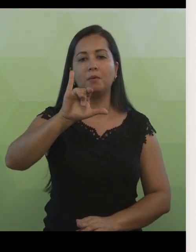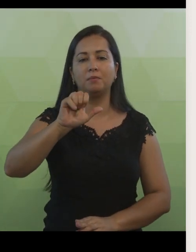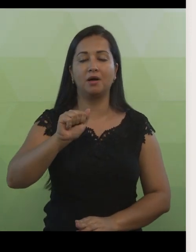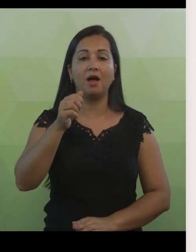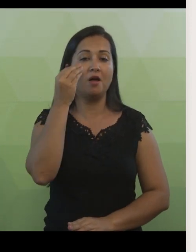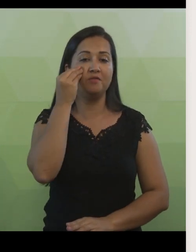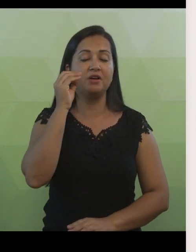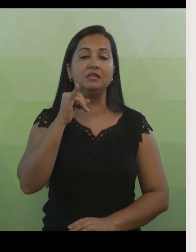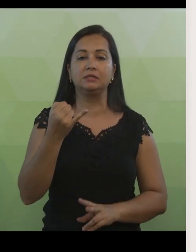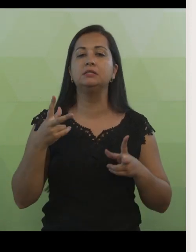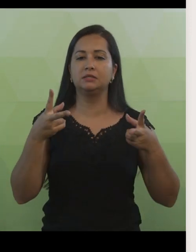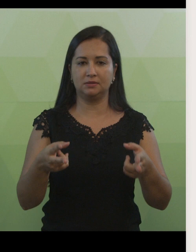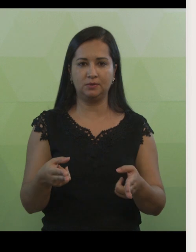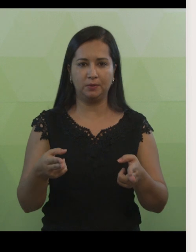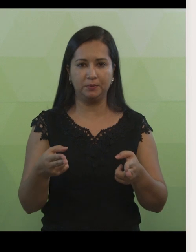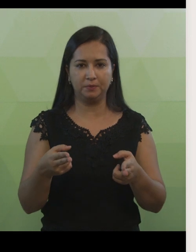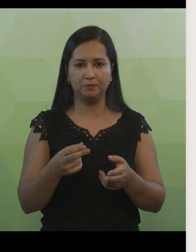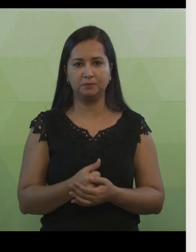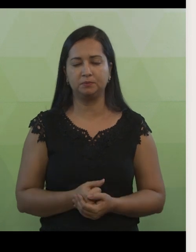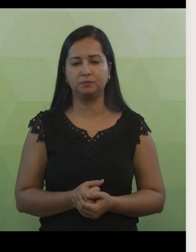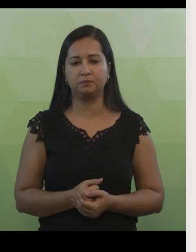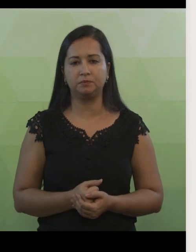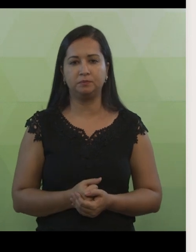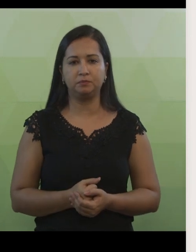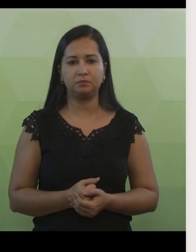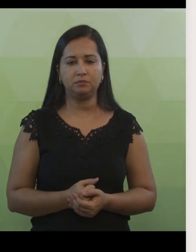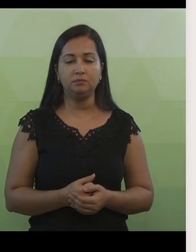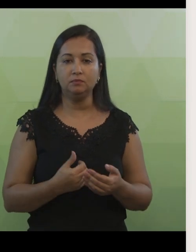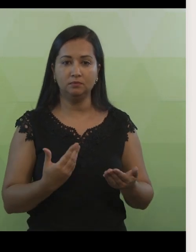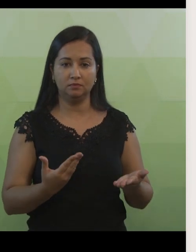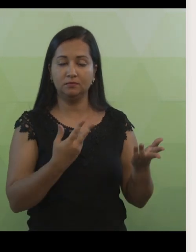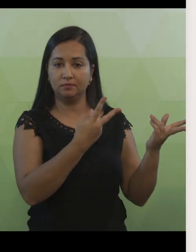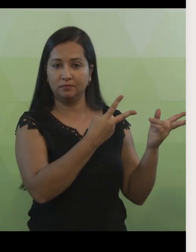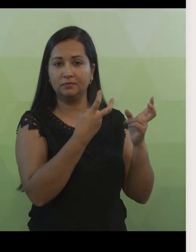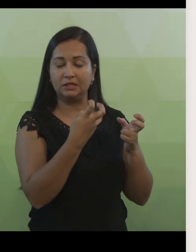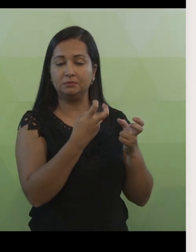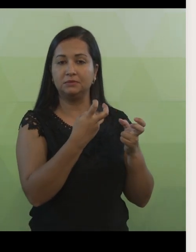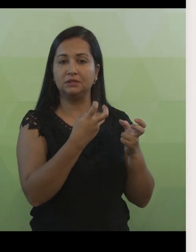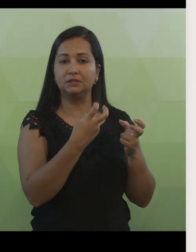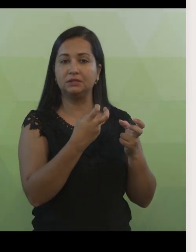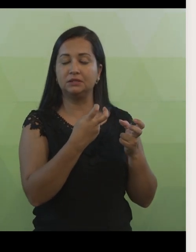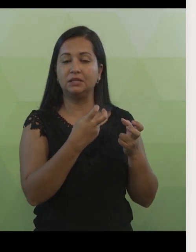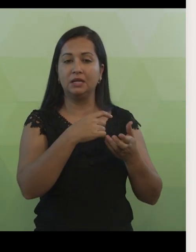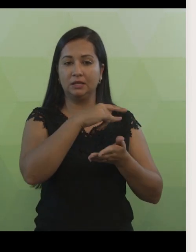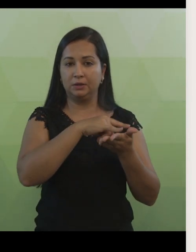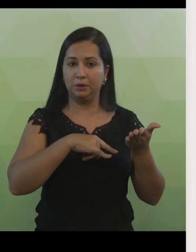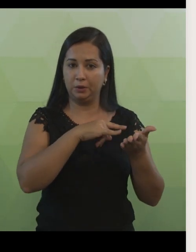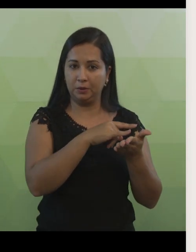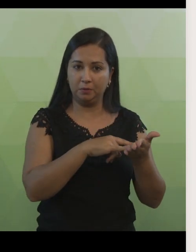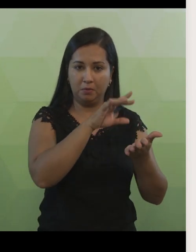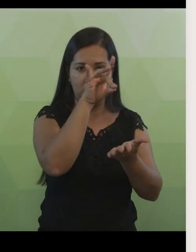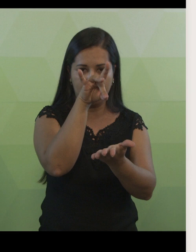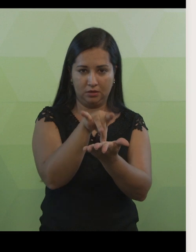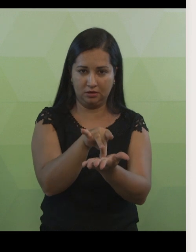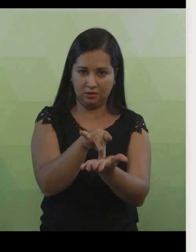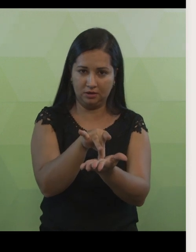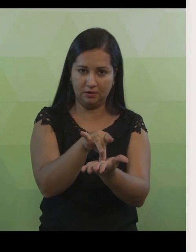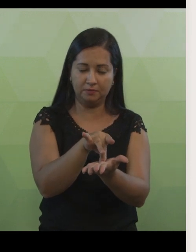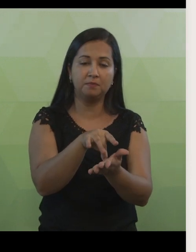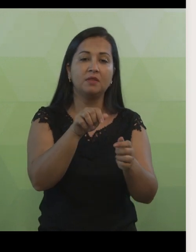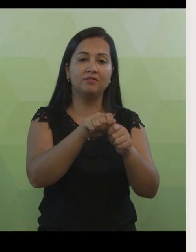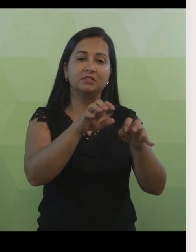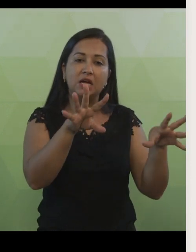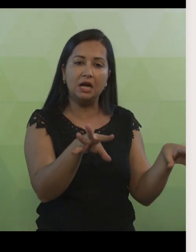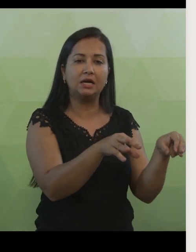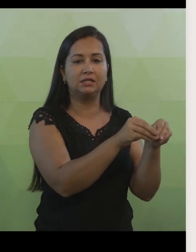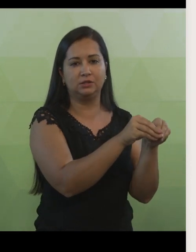iguais. Então, no desenho, você pega o documento original, vai gerar o hash, aplica a chave